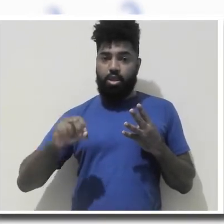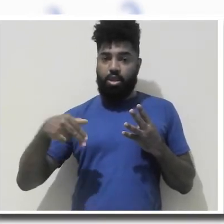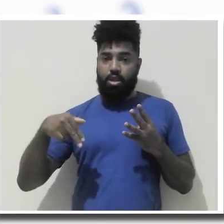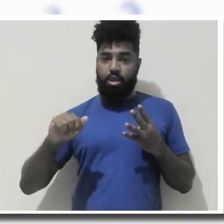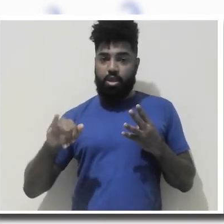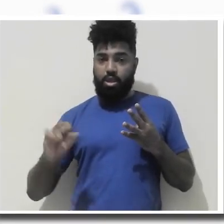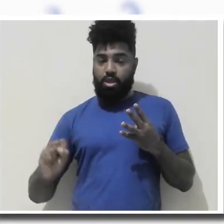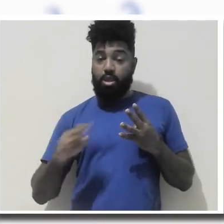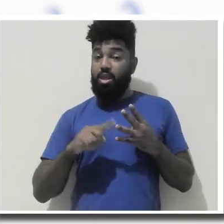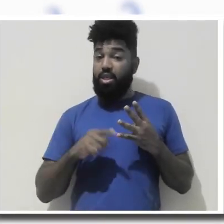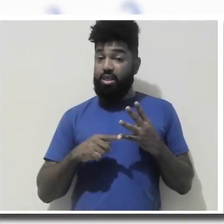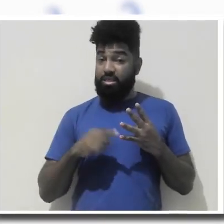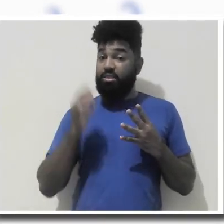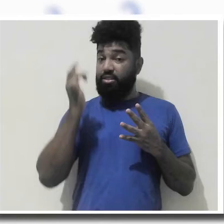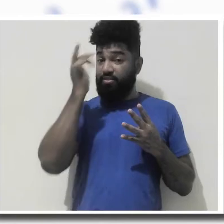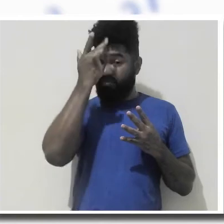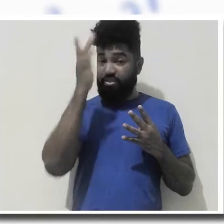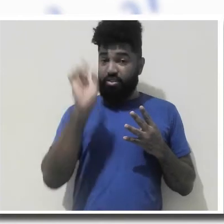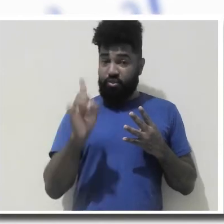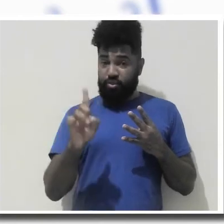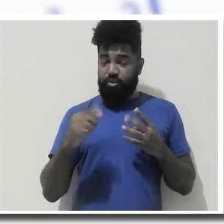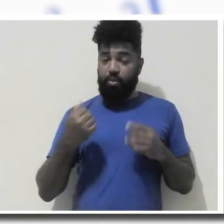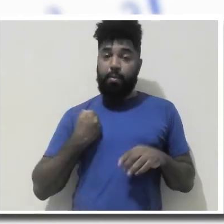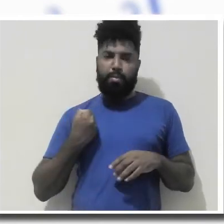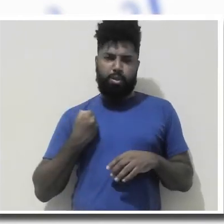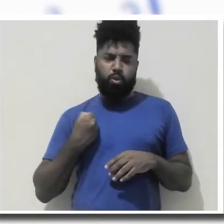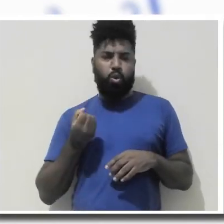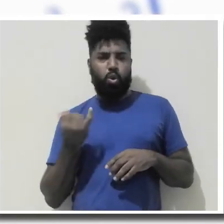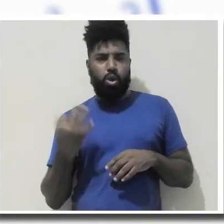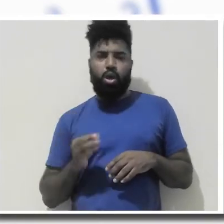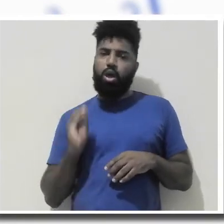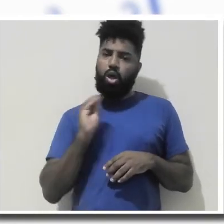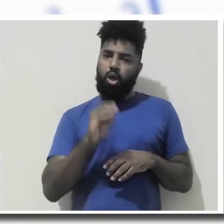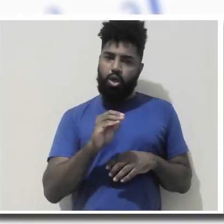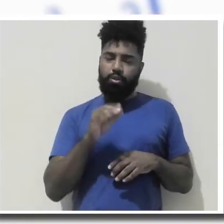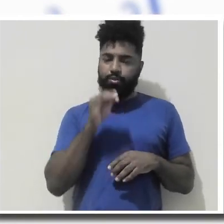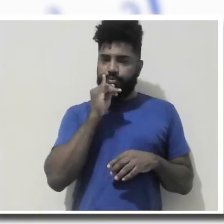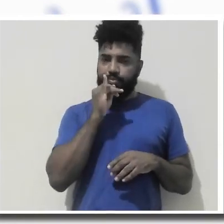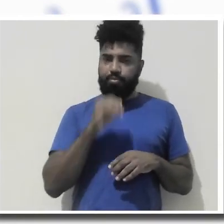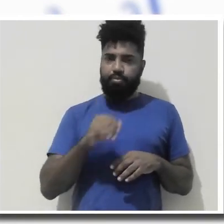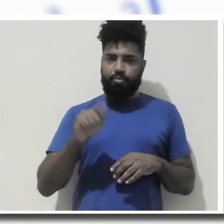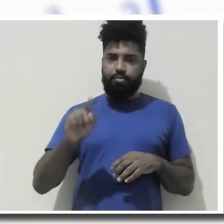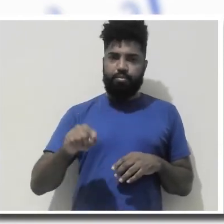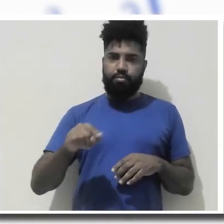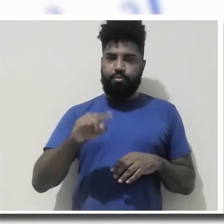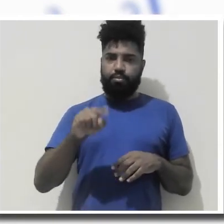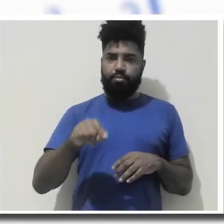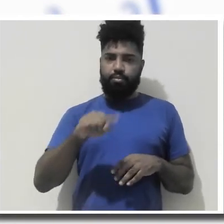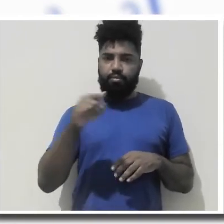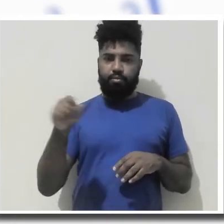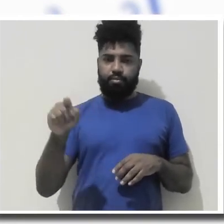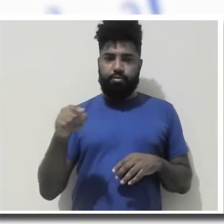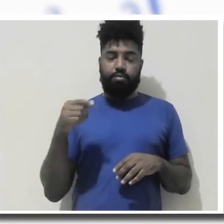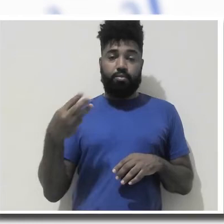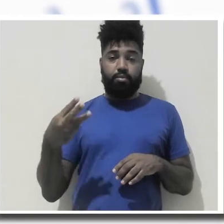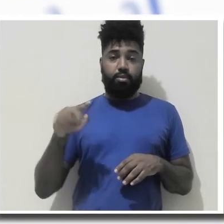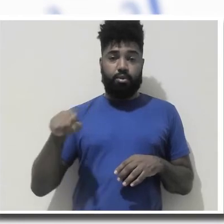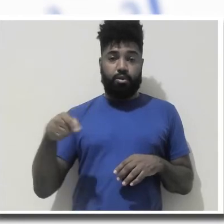alguns desses valores. Então, por exemplo, o π, que é aproximadamente